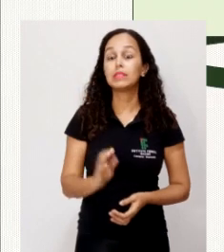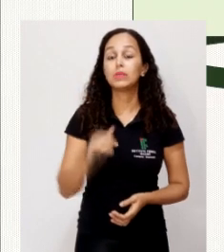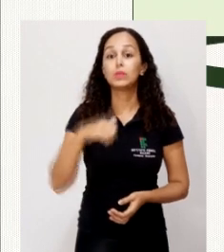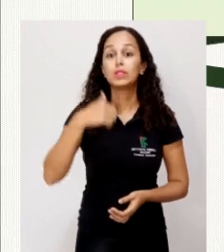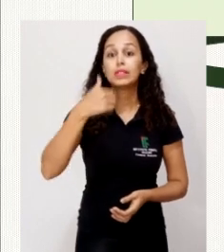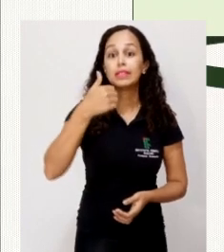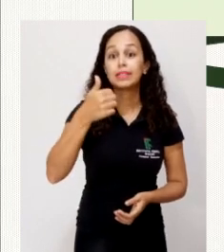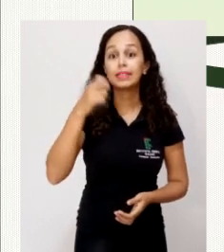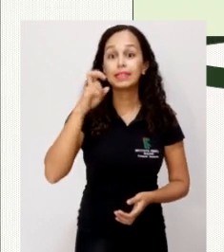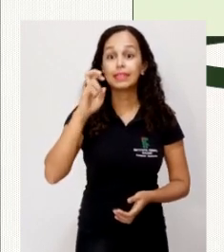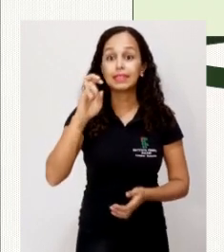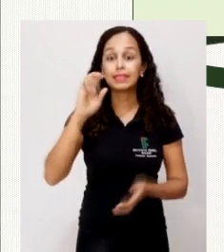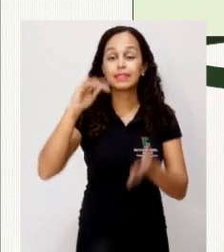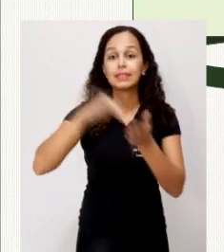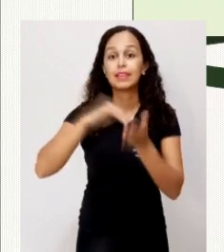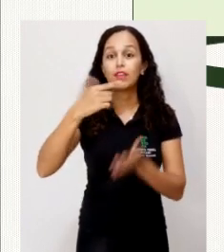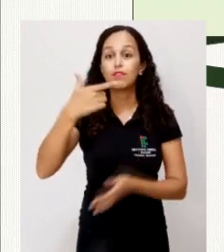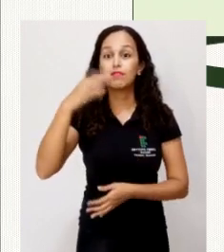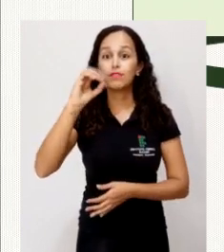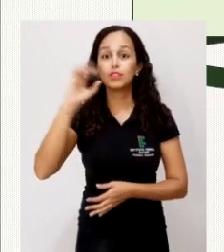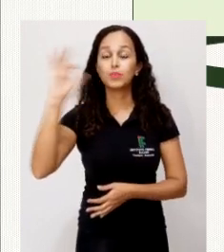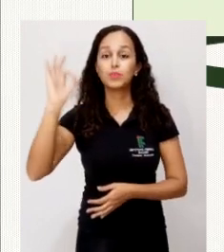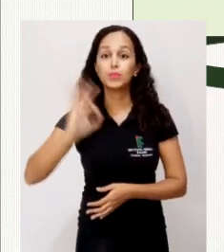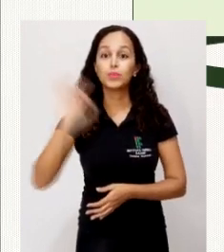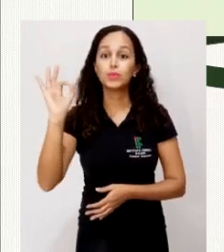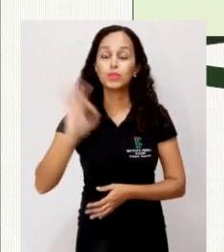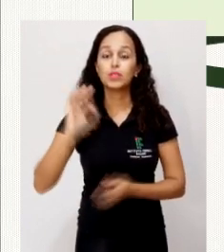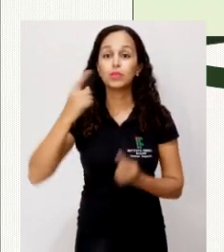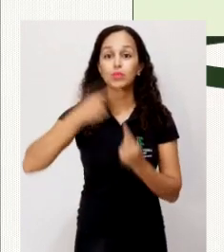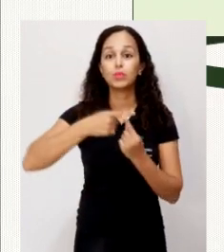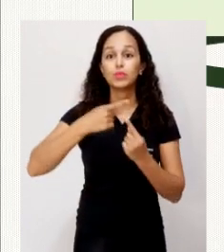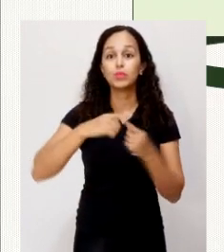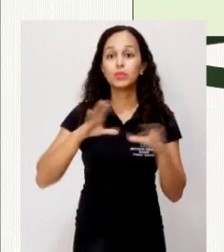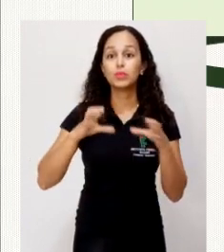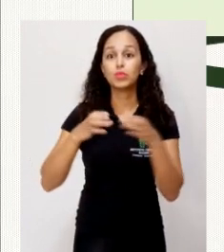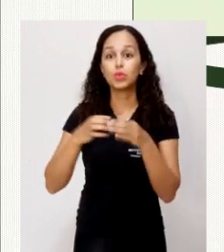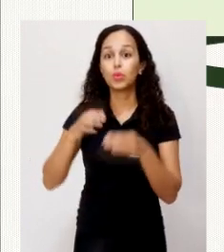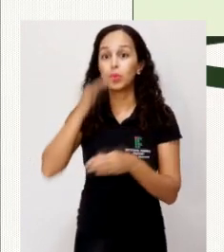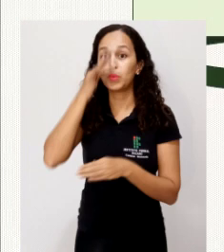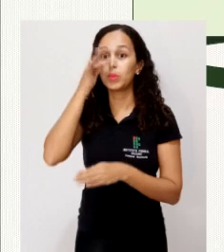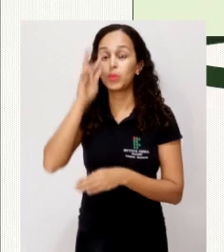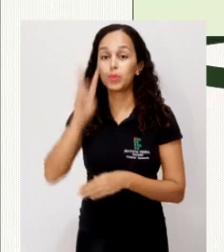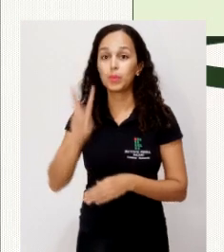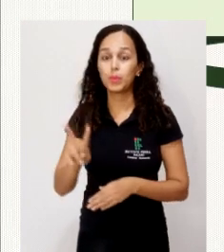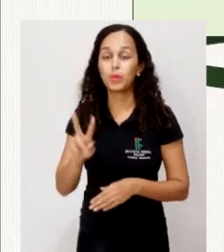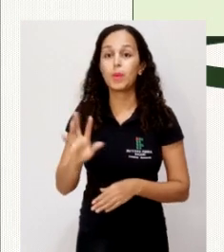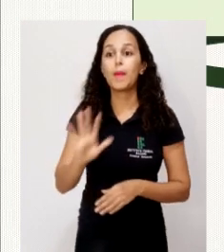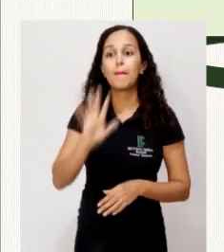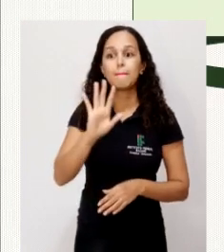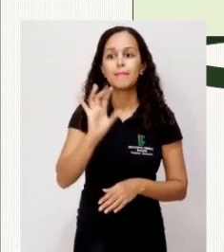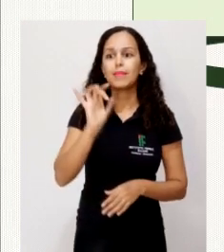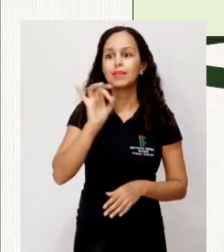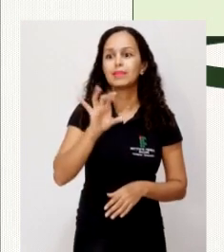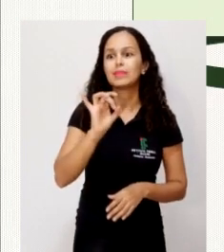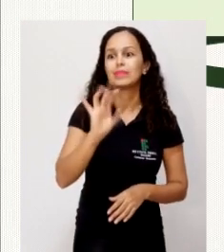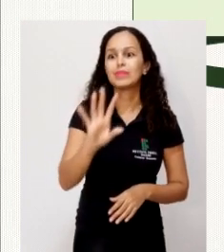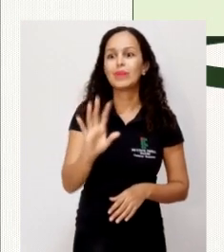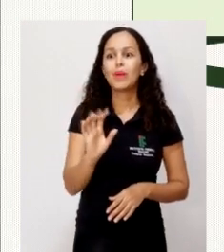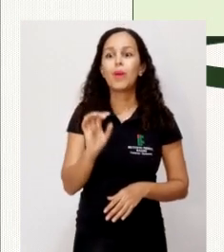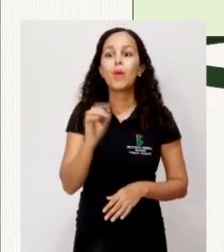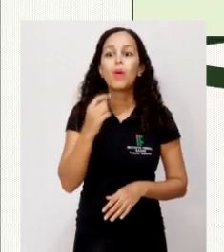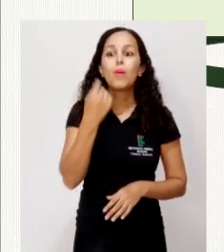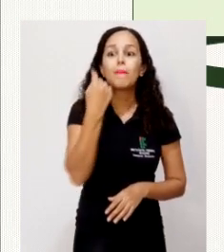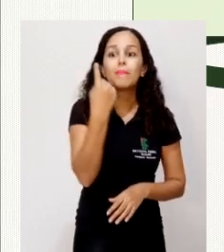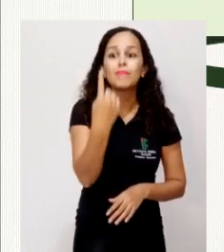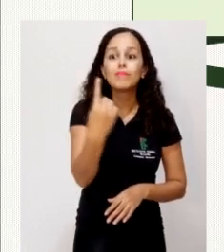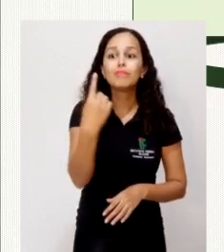detentor de 15 a 20% das espécies vegetais, e cerca de um terço destas podem ser utilizadas como